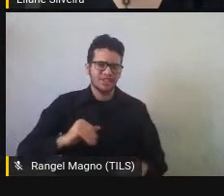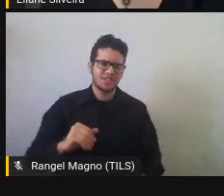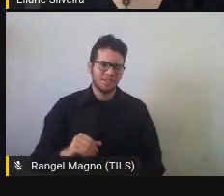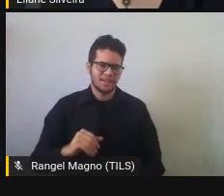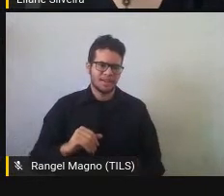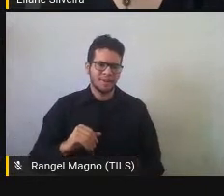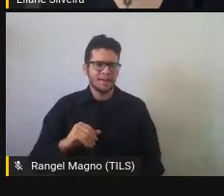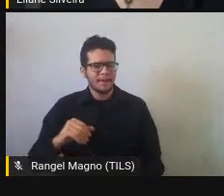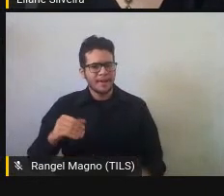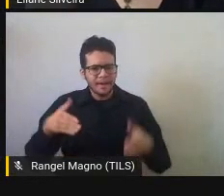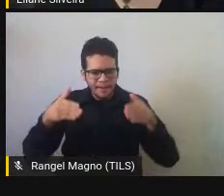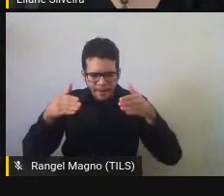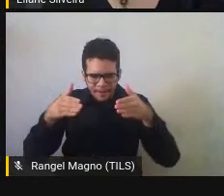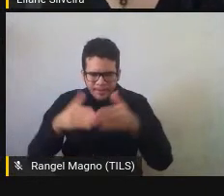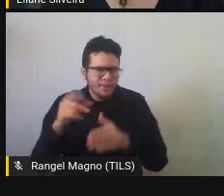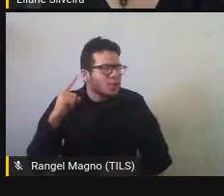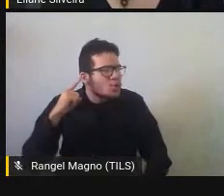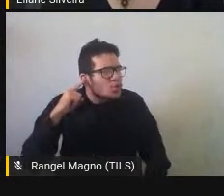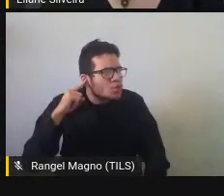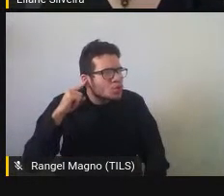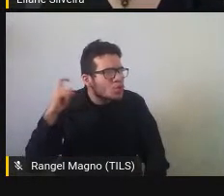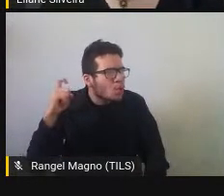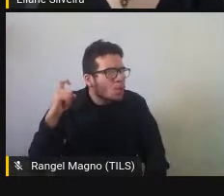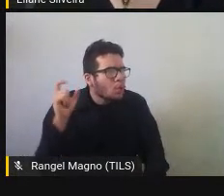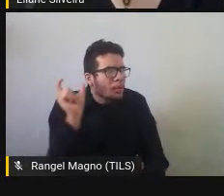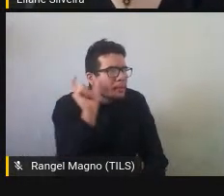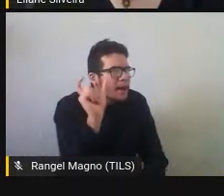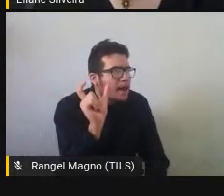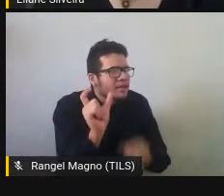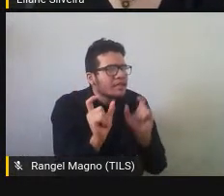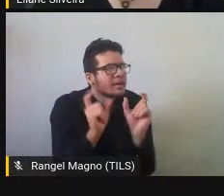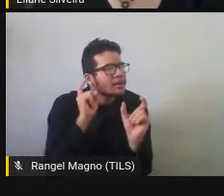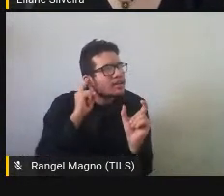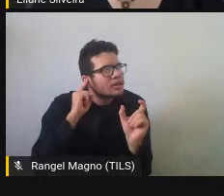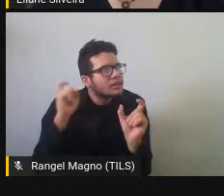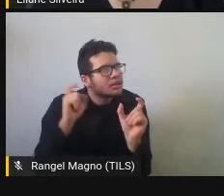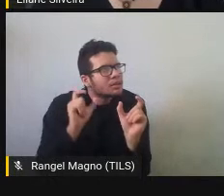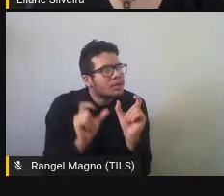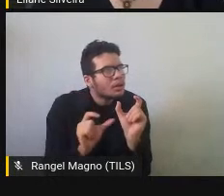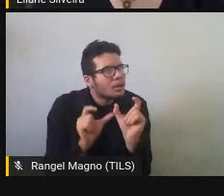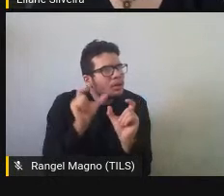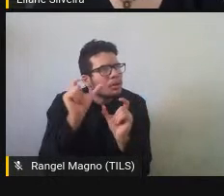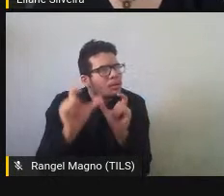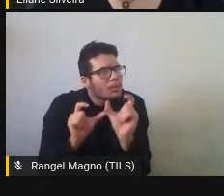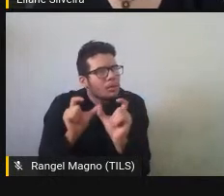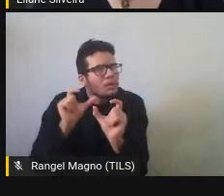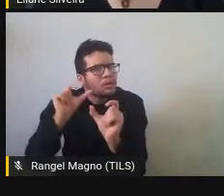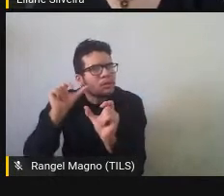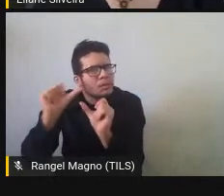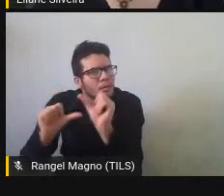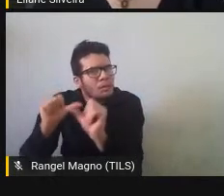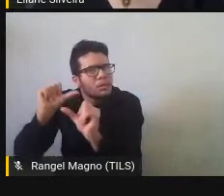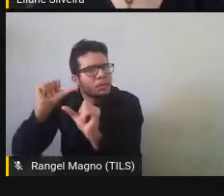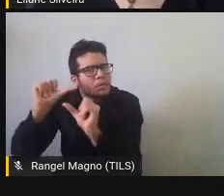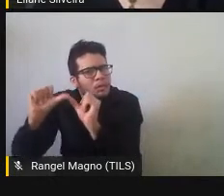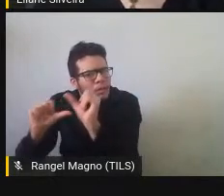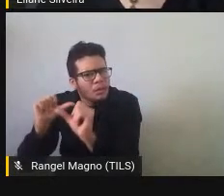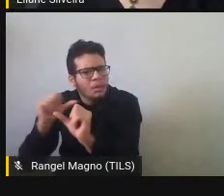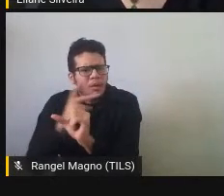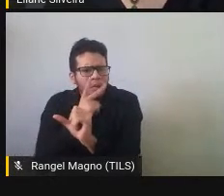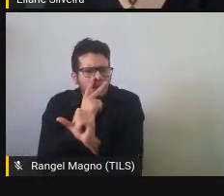determinado som fosse alterado para outro som não fosse metodologicamente aceitável assim